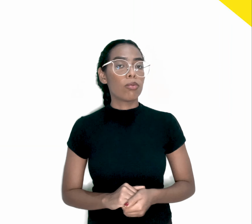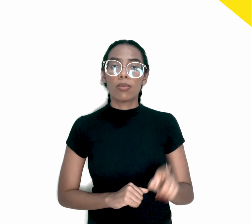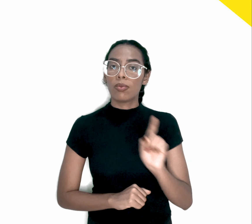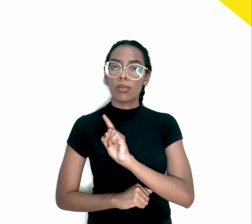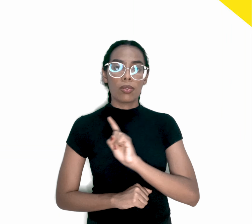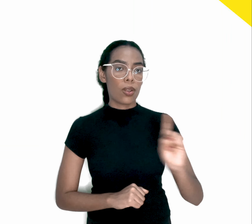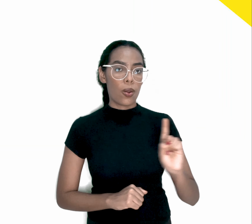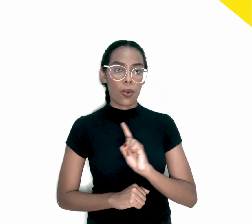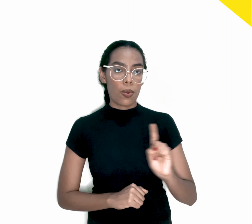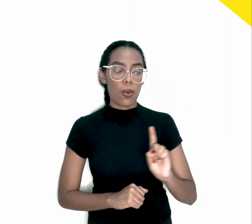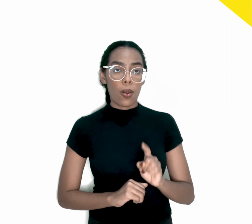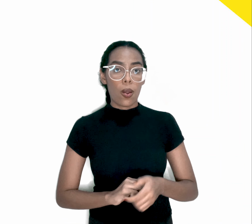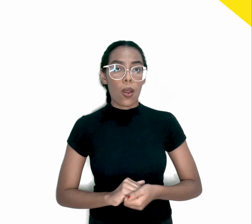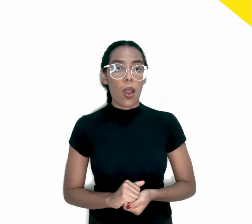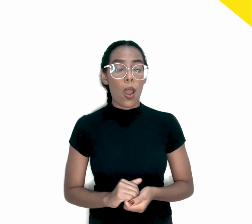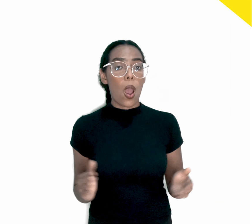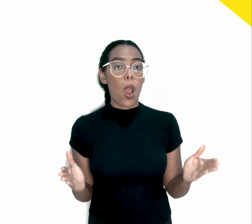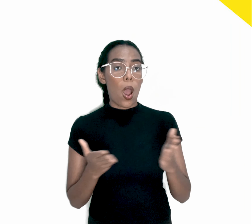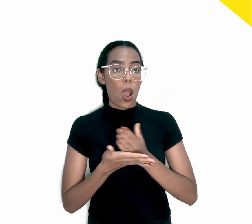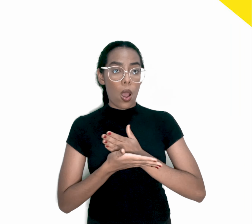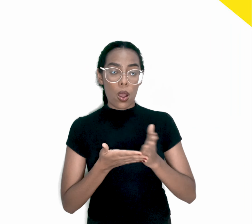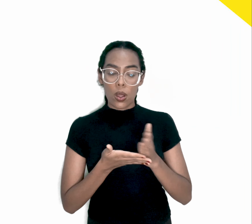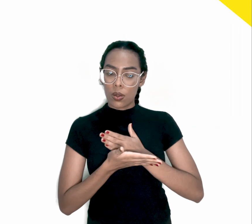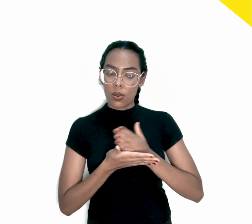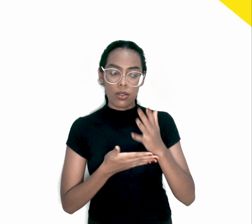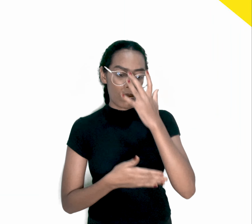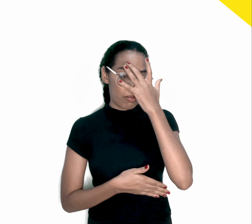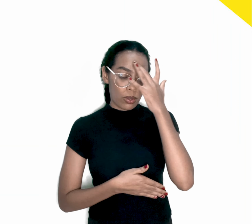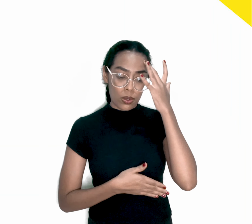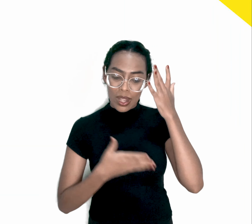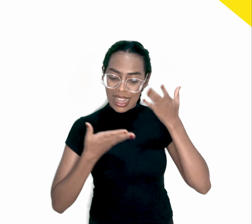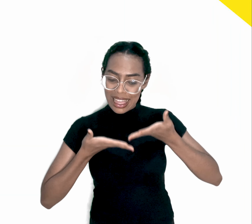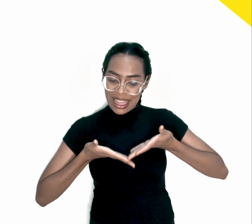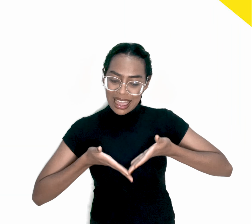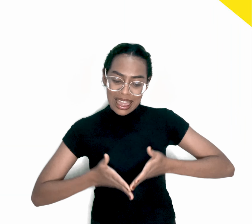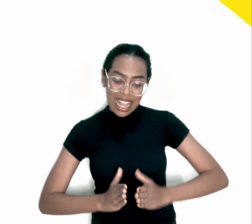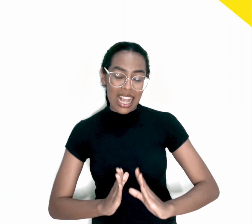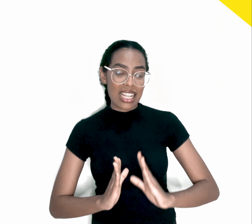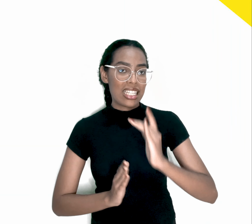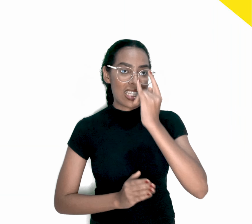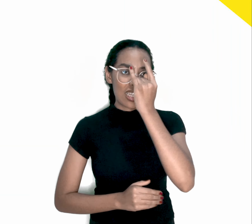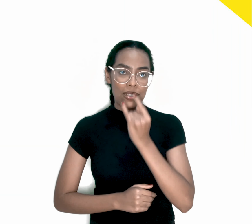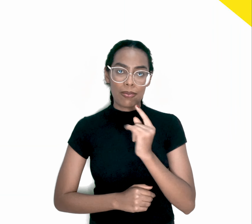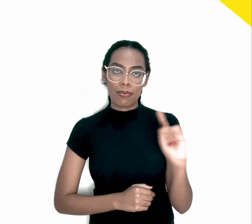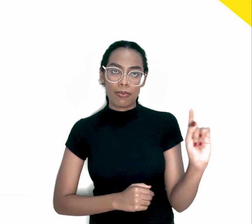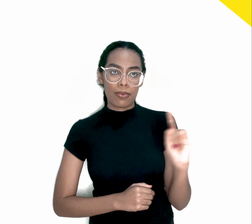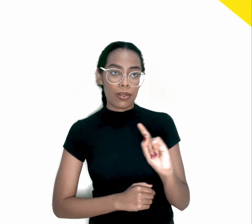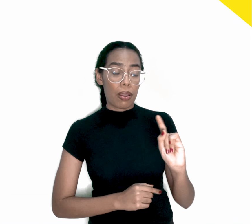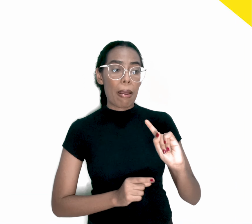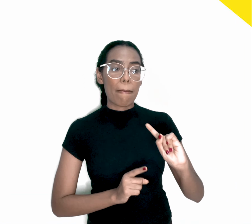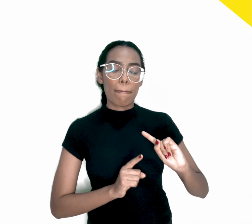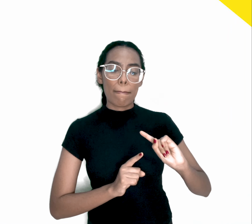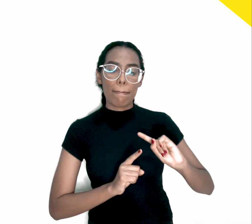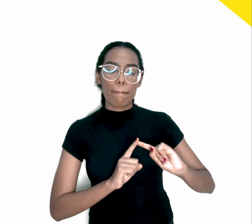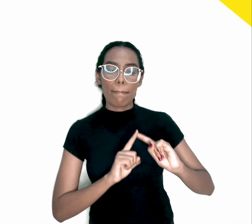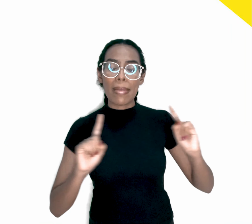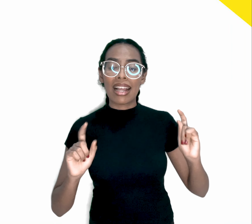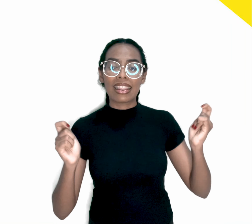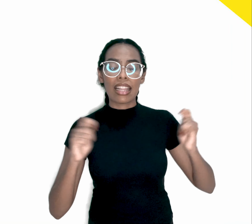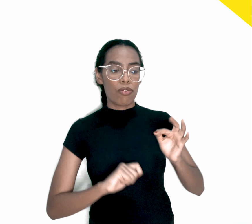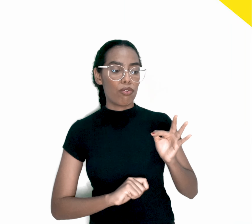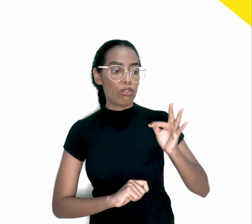e escreve em braile É importante lembrar do fator de que muitas pessoas não nascem com a deficiência visual Mas